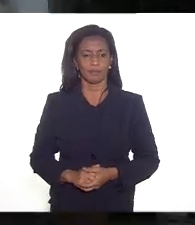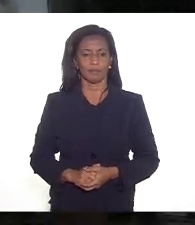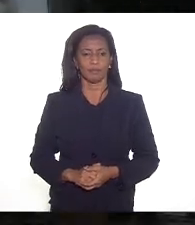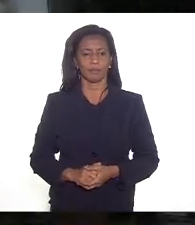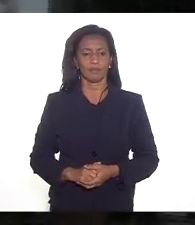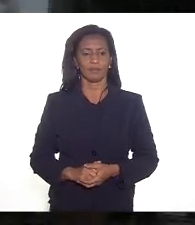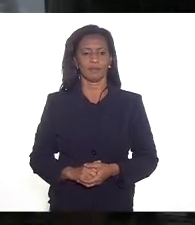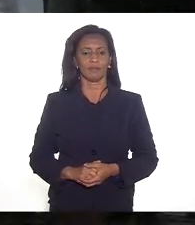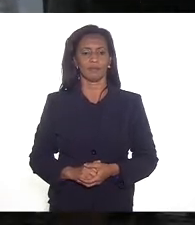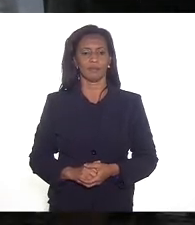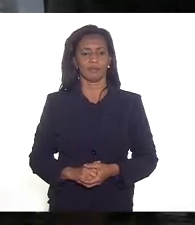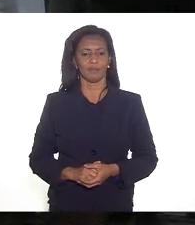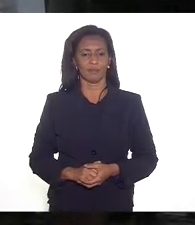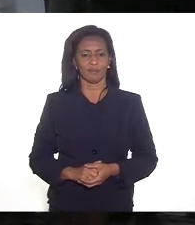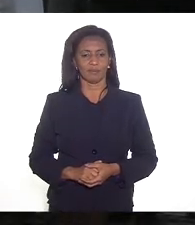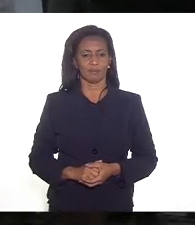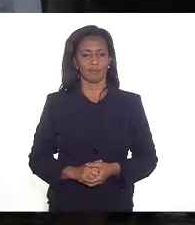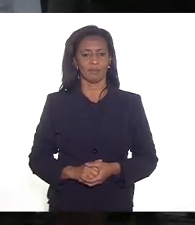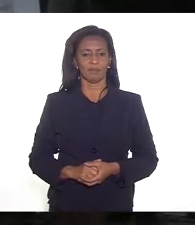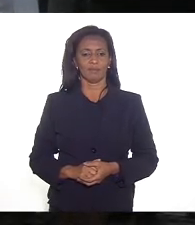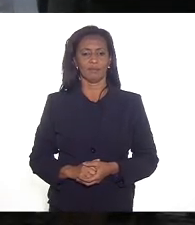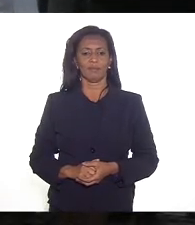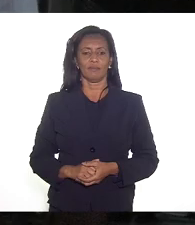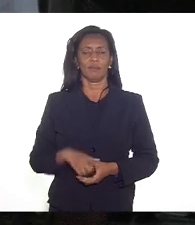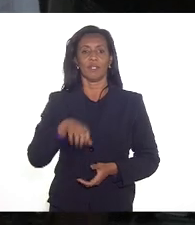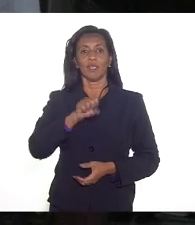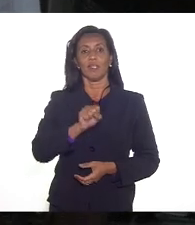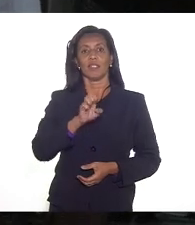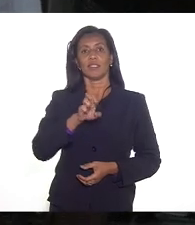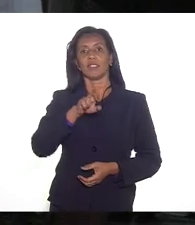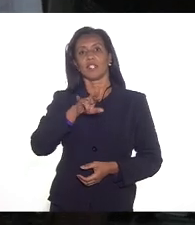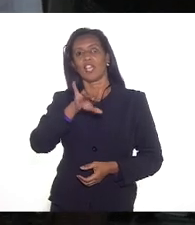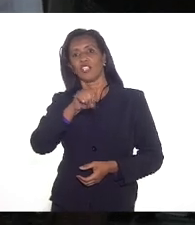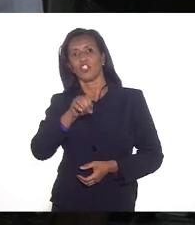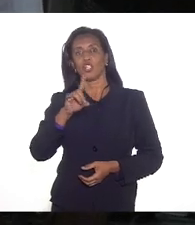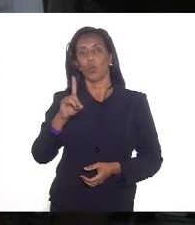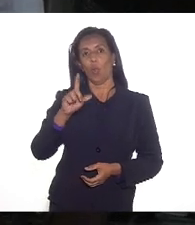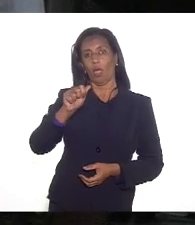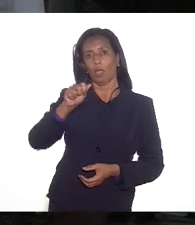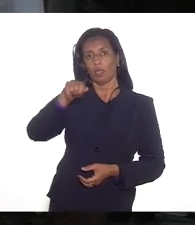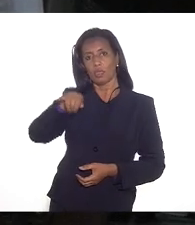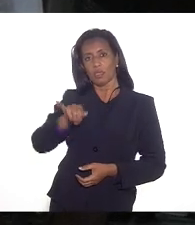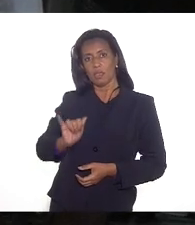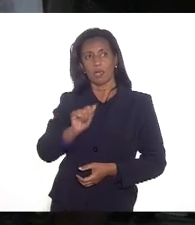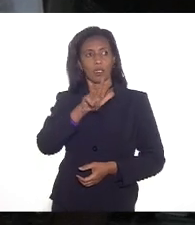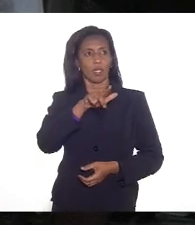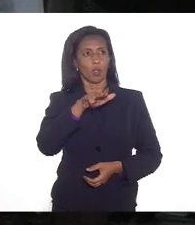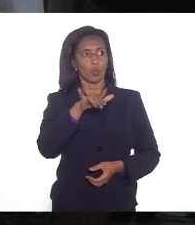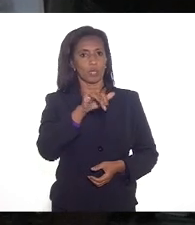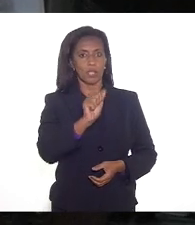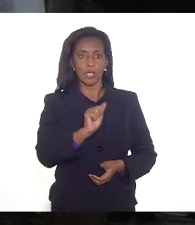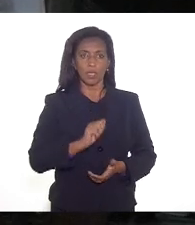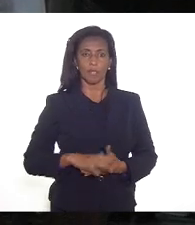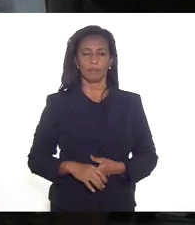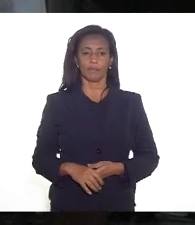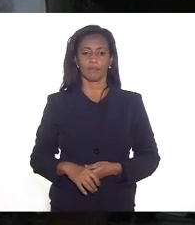eu te olhasse você dente estava aqui Alana Serginho Dani Lucinha